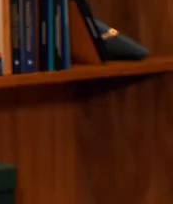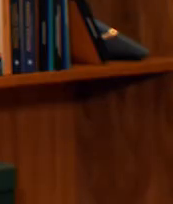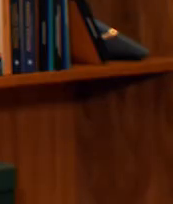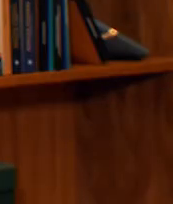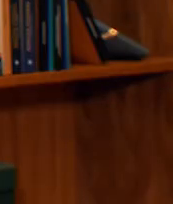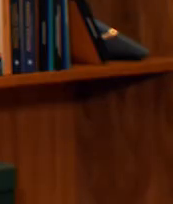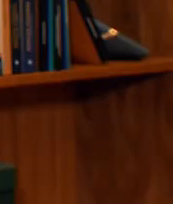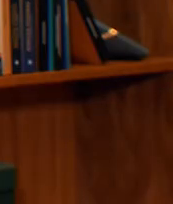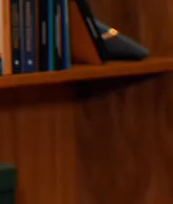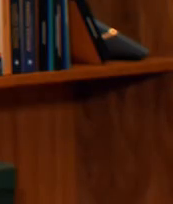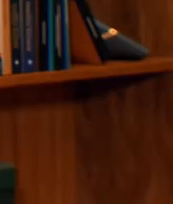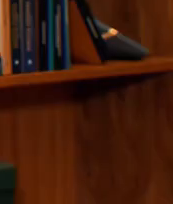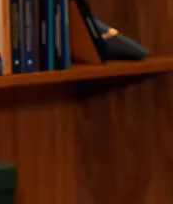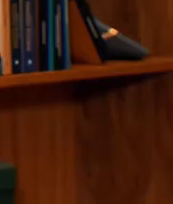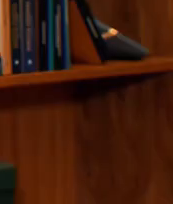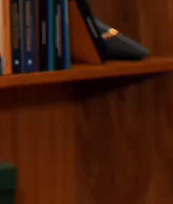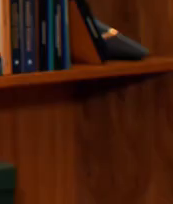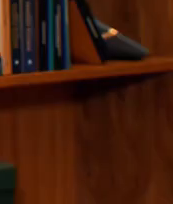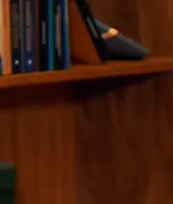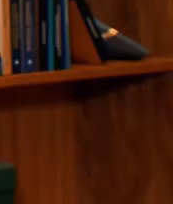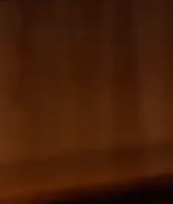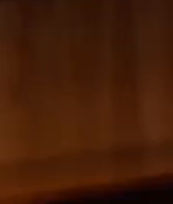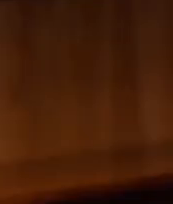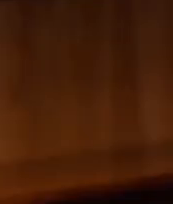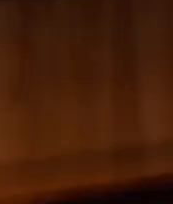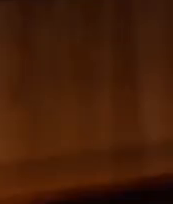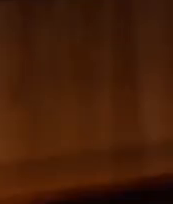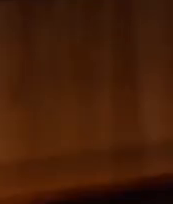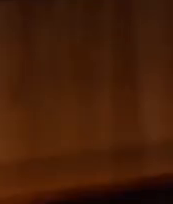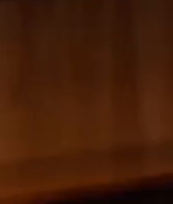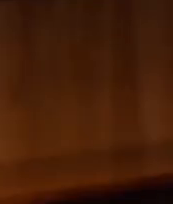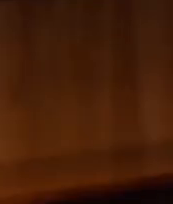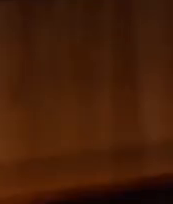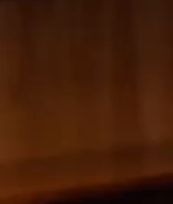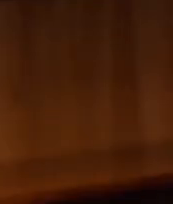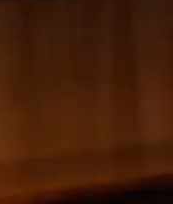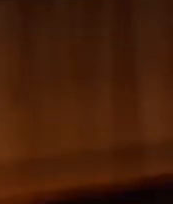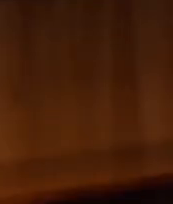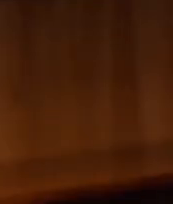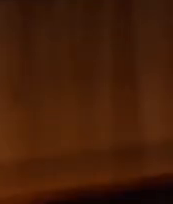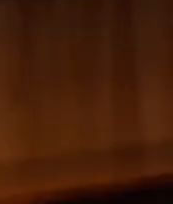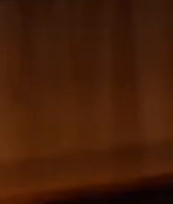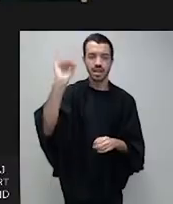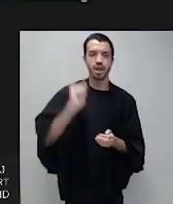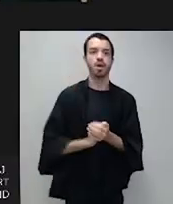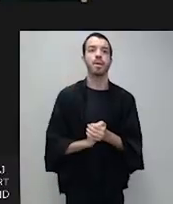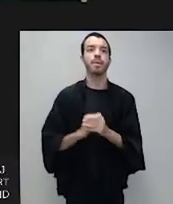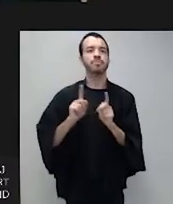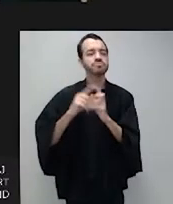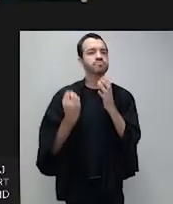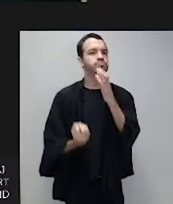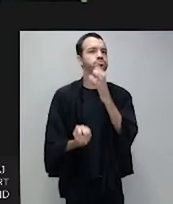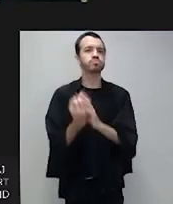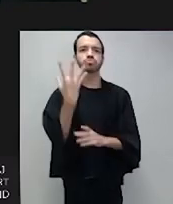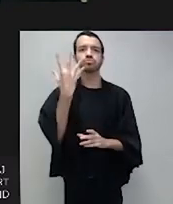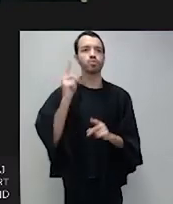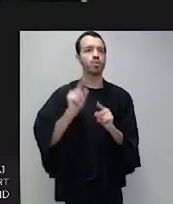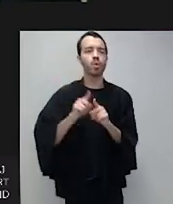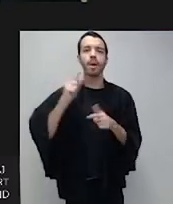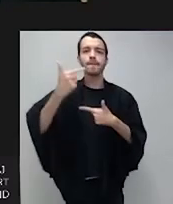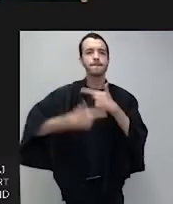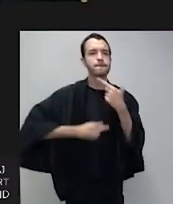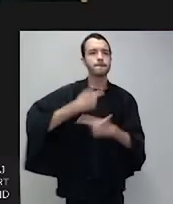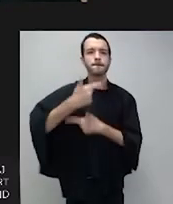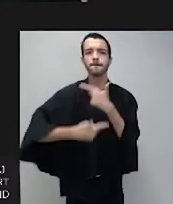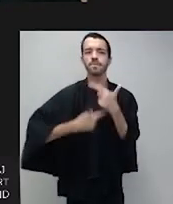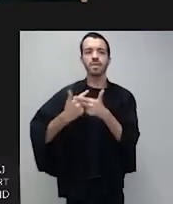ponta dentro do território nacional sem necessidade de recorrer à importação com isso a terceira seção do superior